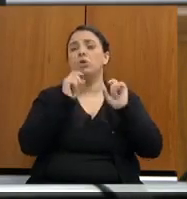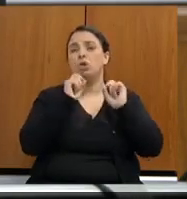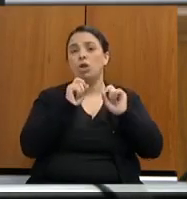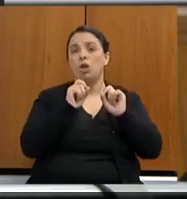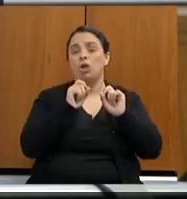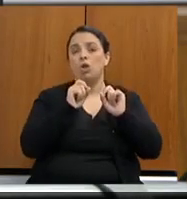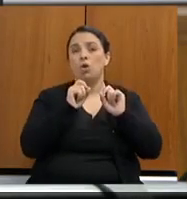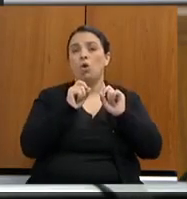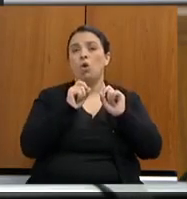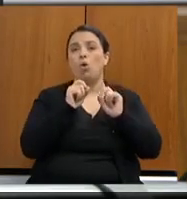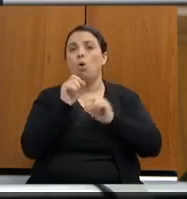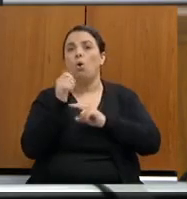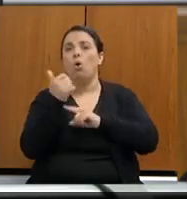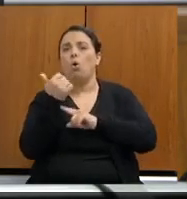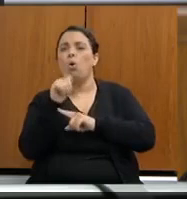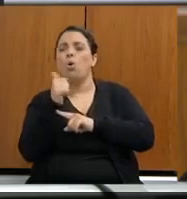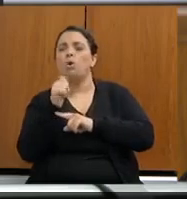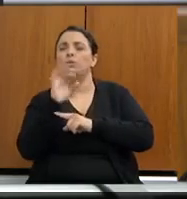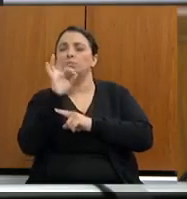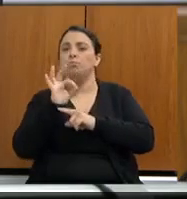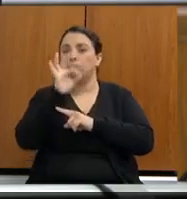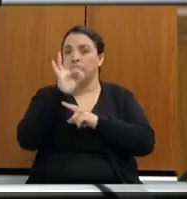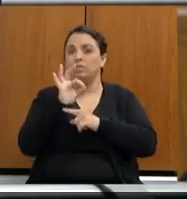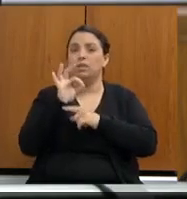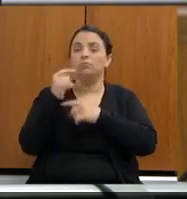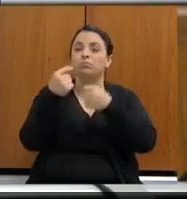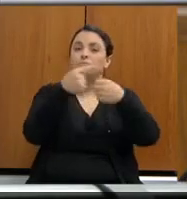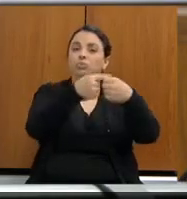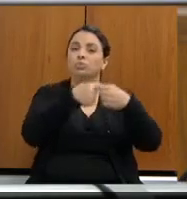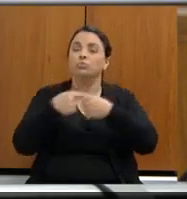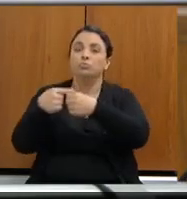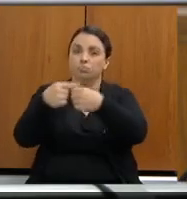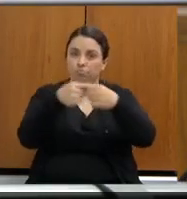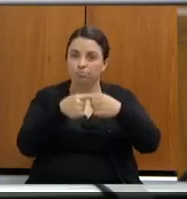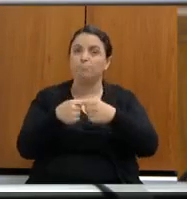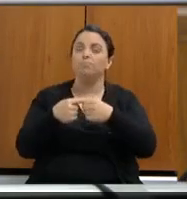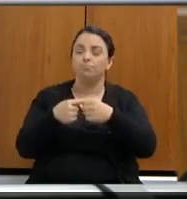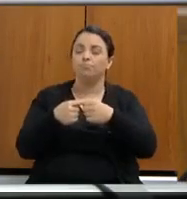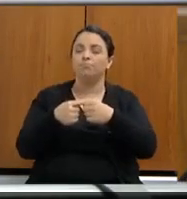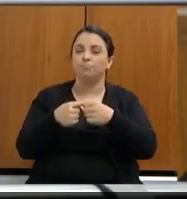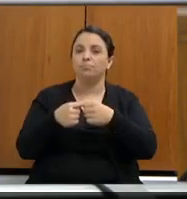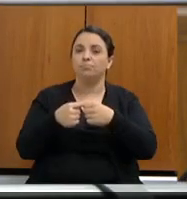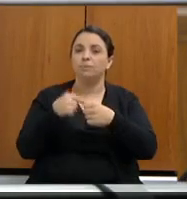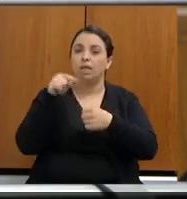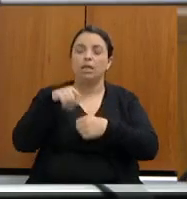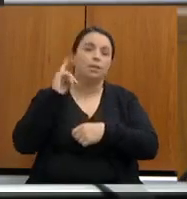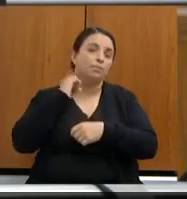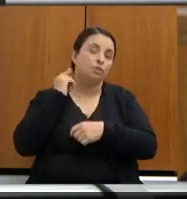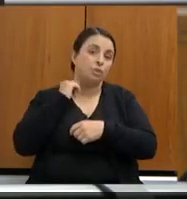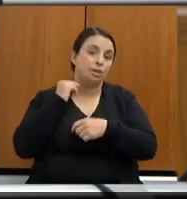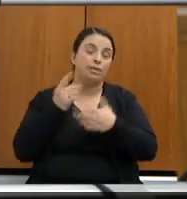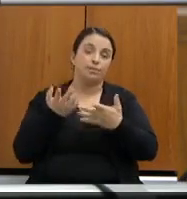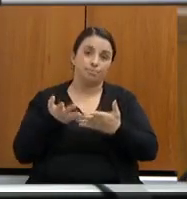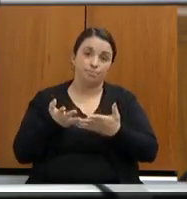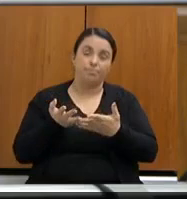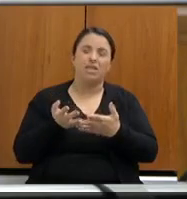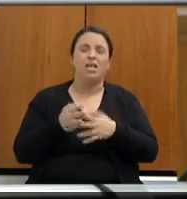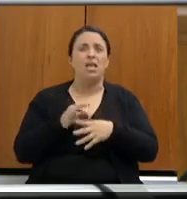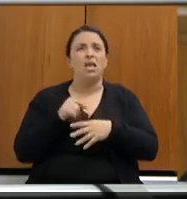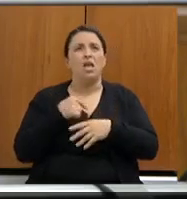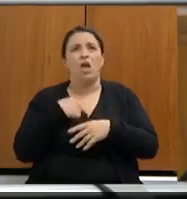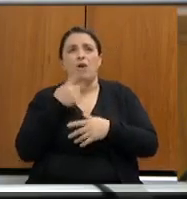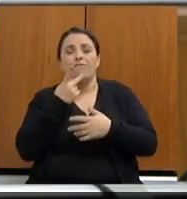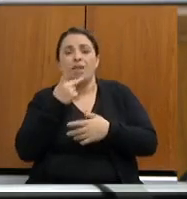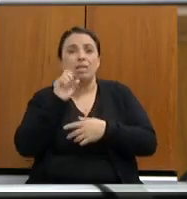por cento 11,37 por cento dos Municípios mineiros e eu não posso também afirmar que se